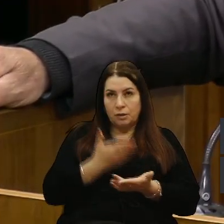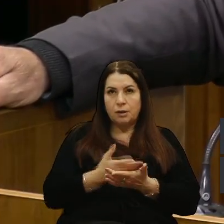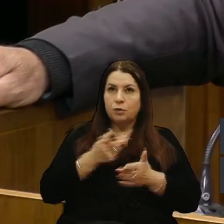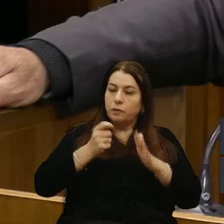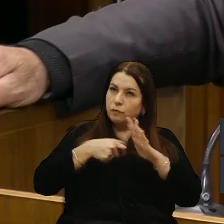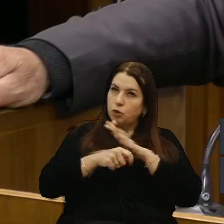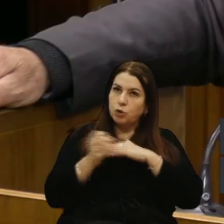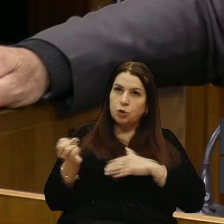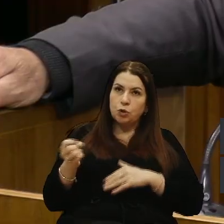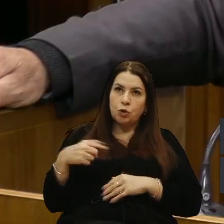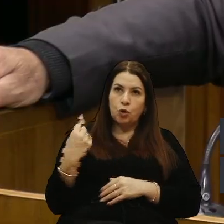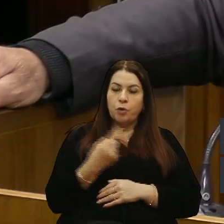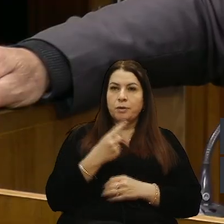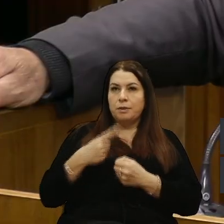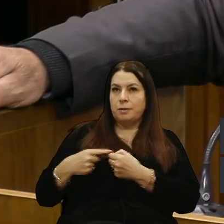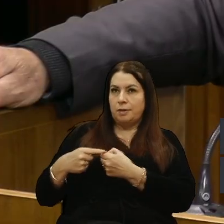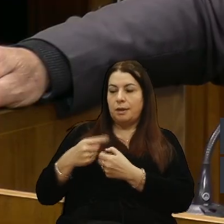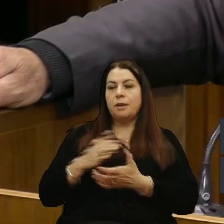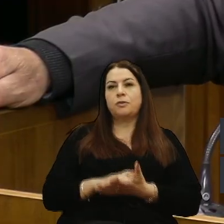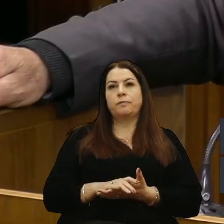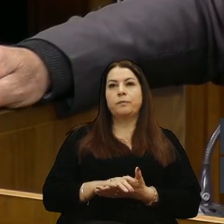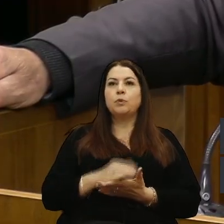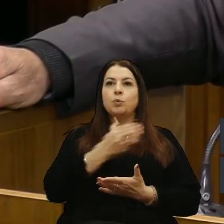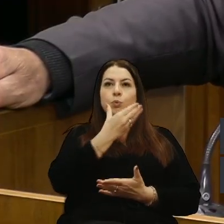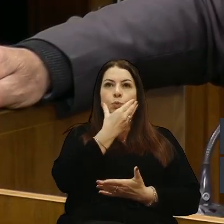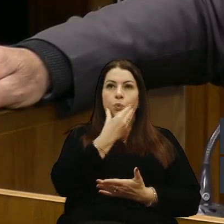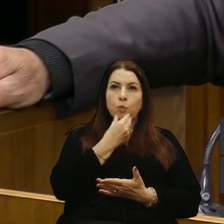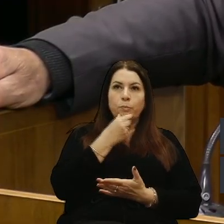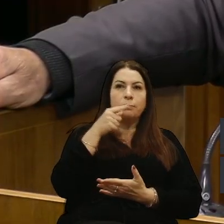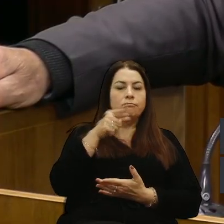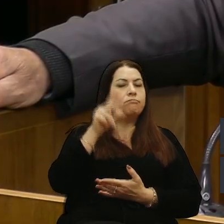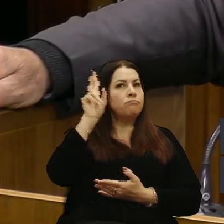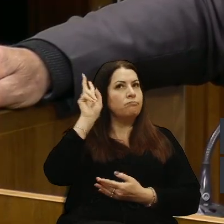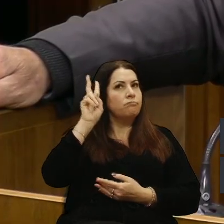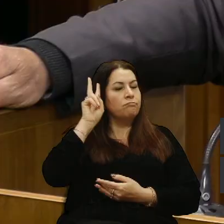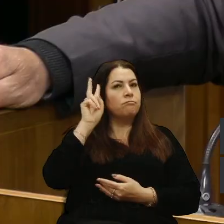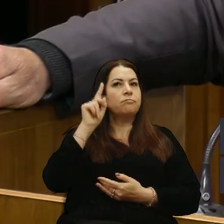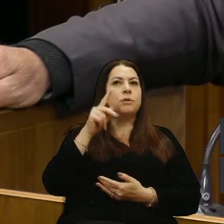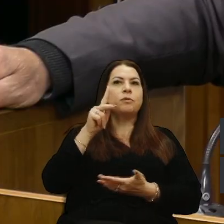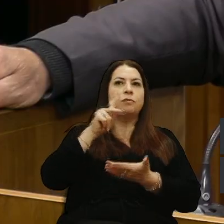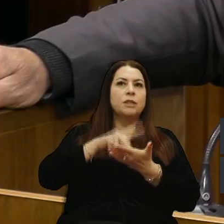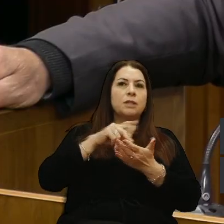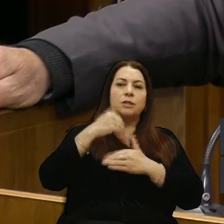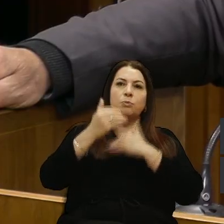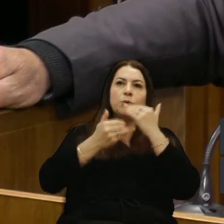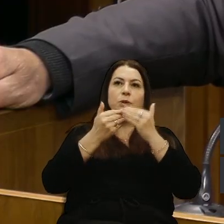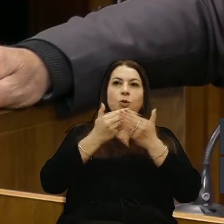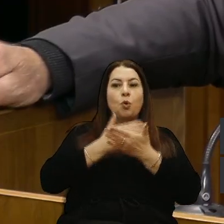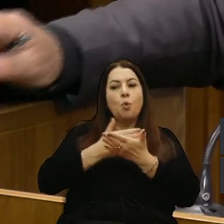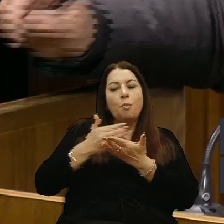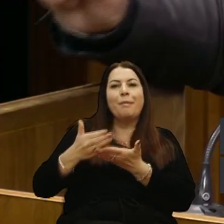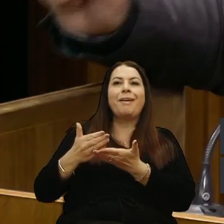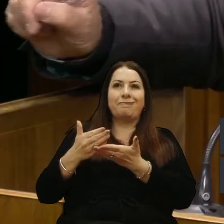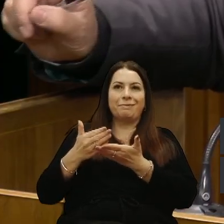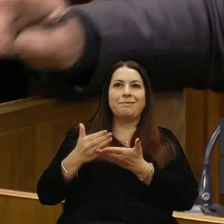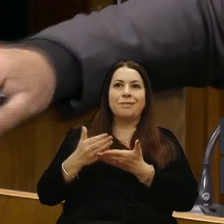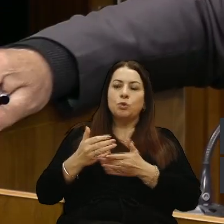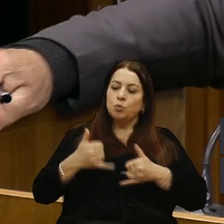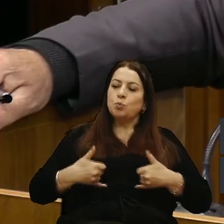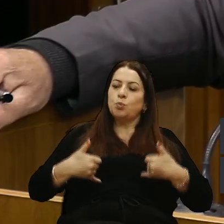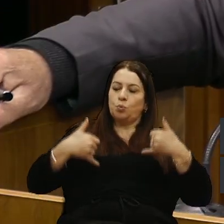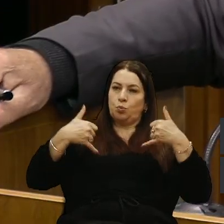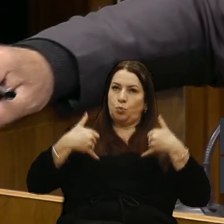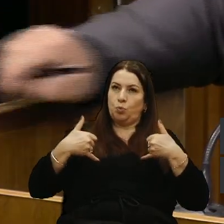investindo em nossa cidade. Homens como você nos lembram que o verdadeiro progresso nasce do